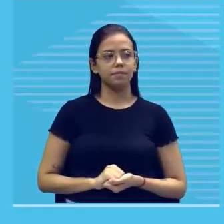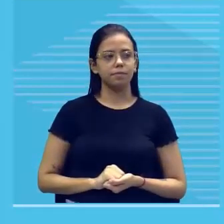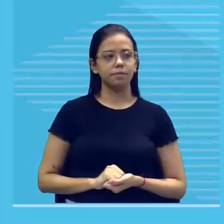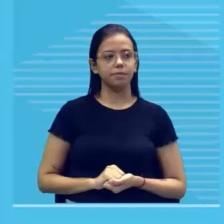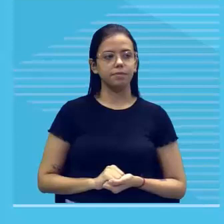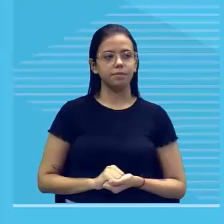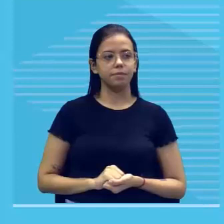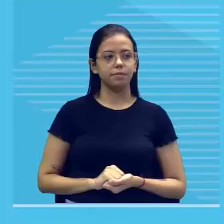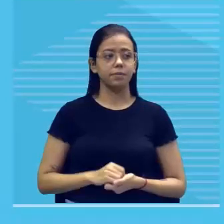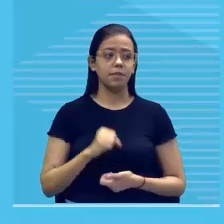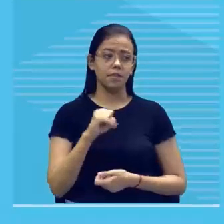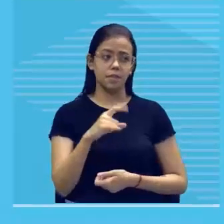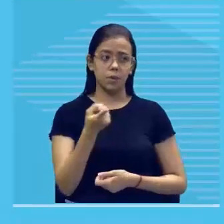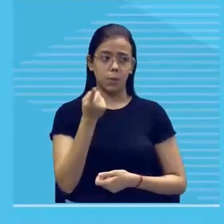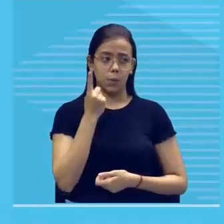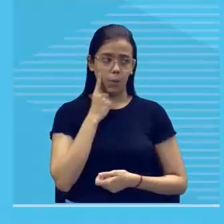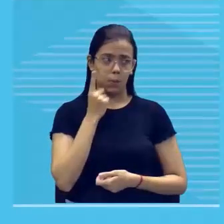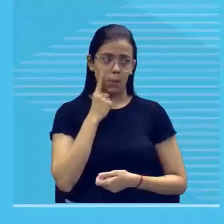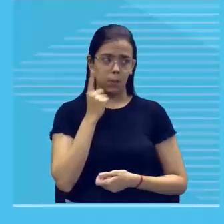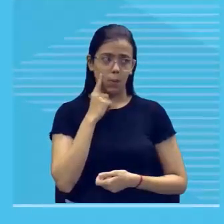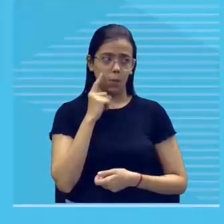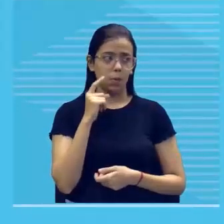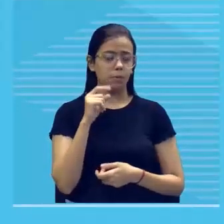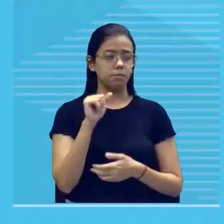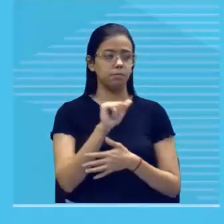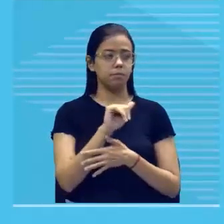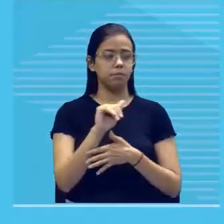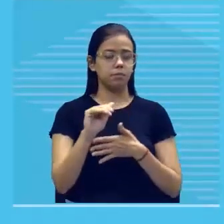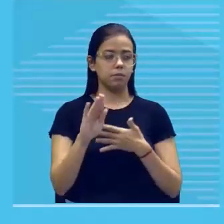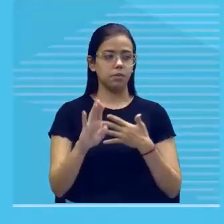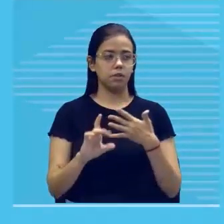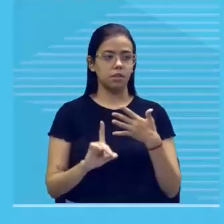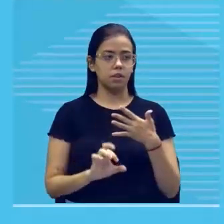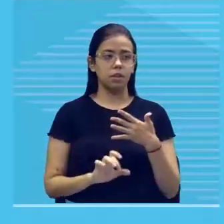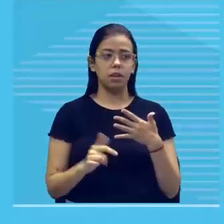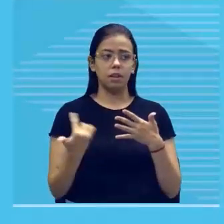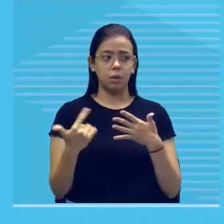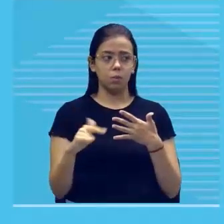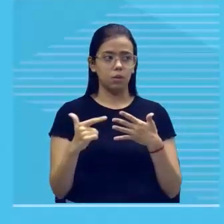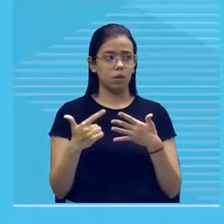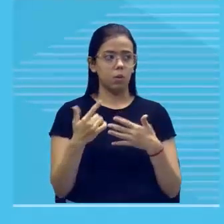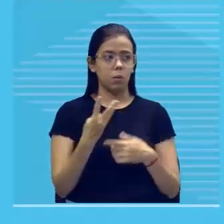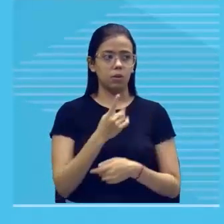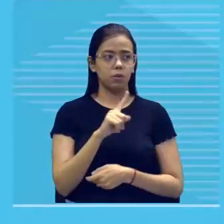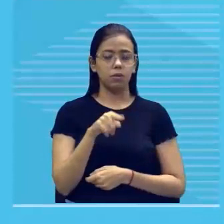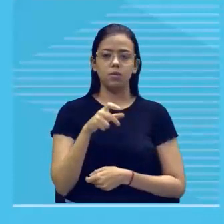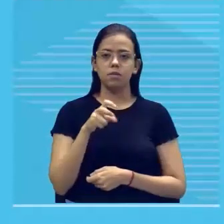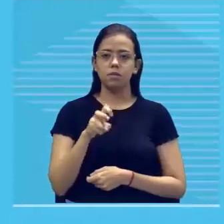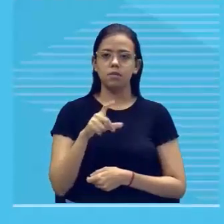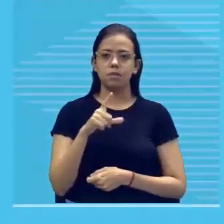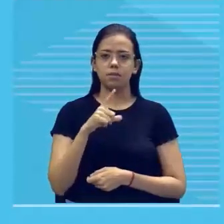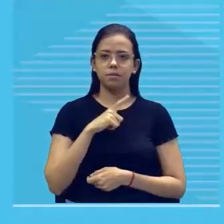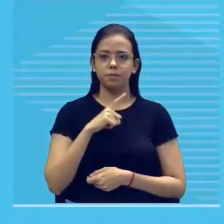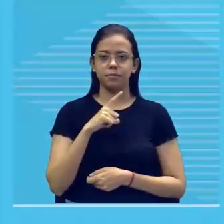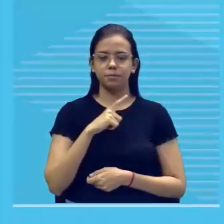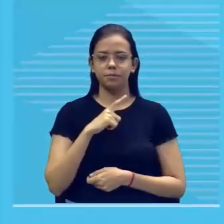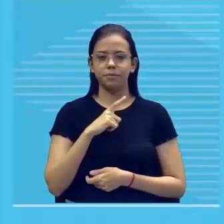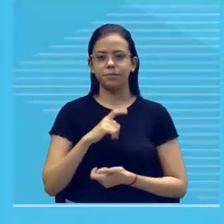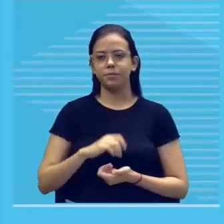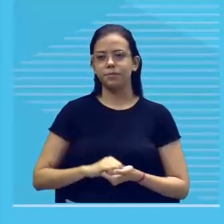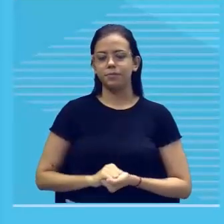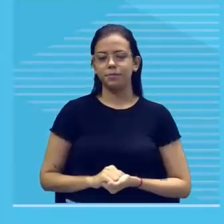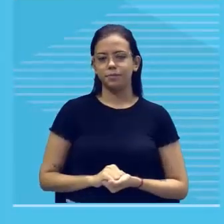vai nas alternativas não tem 4,5 trem jovens Você tá trabalhando o que é o seu X primeiro